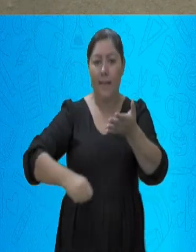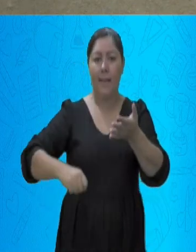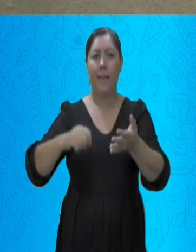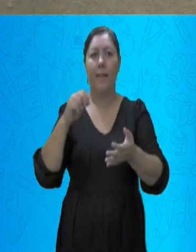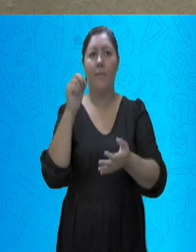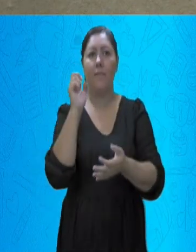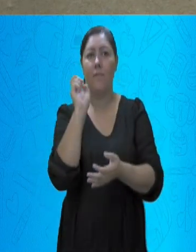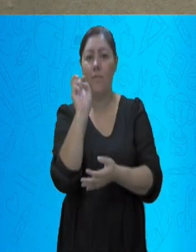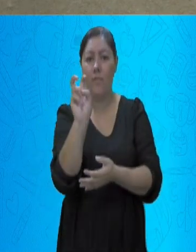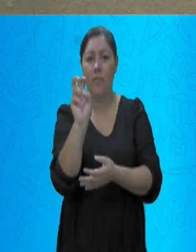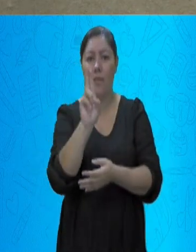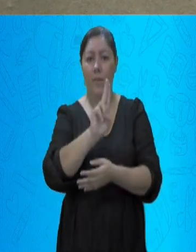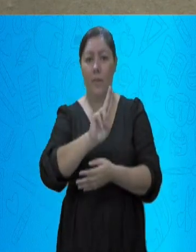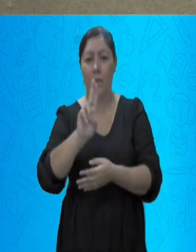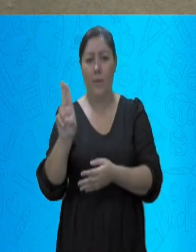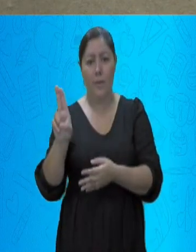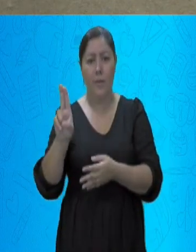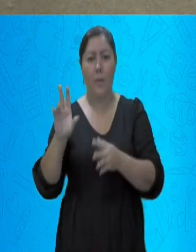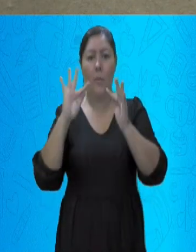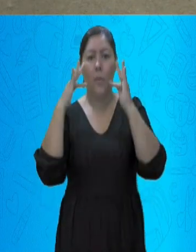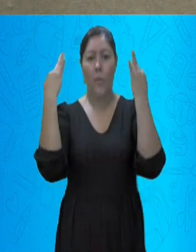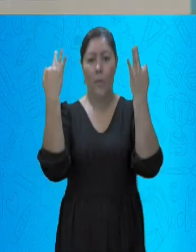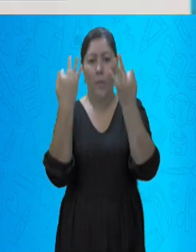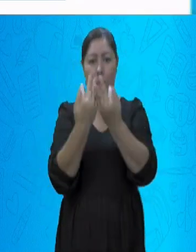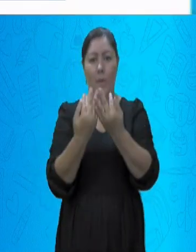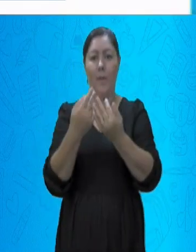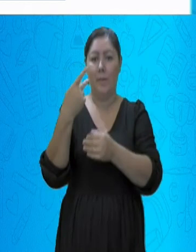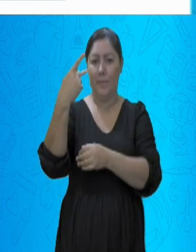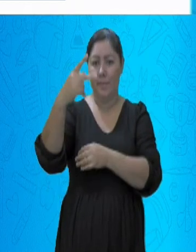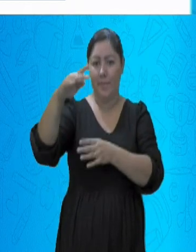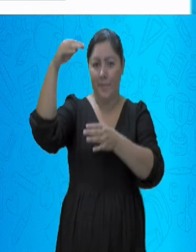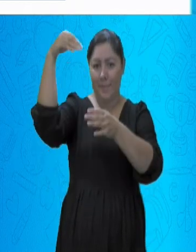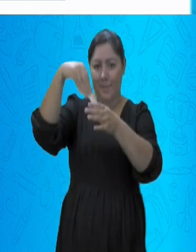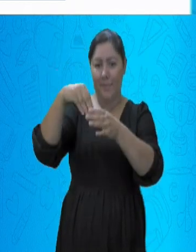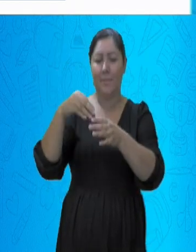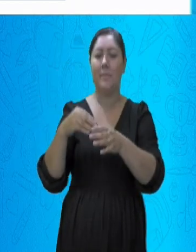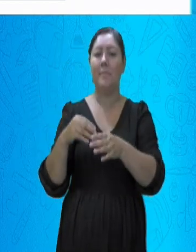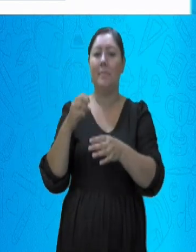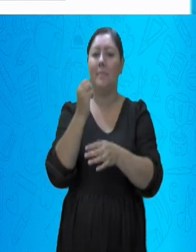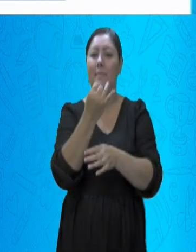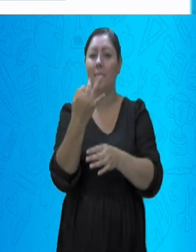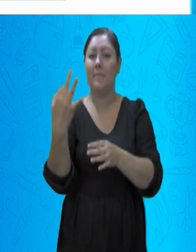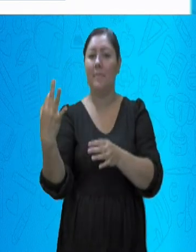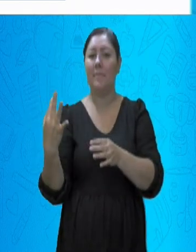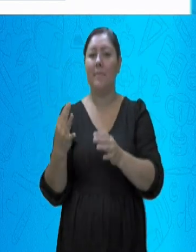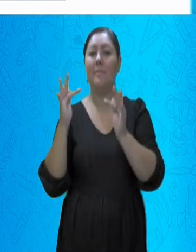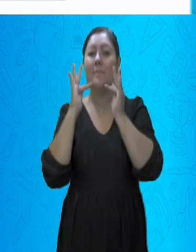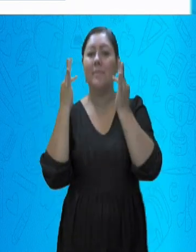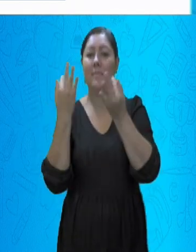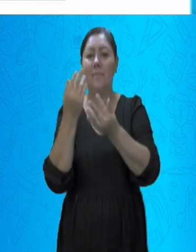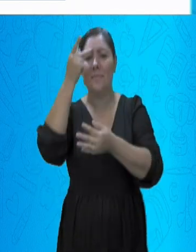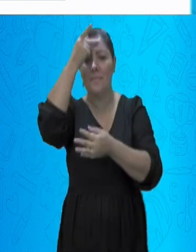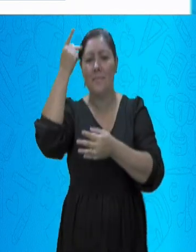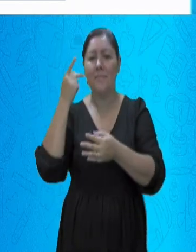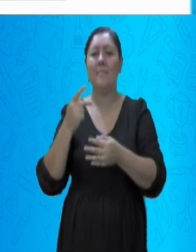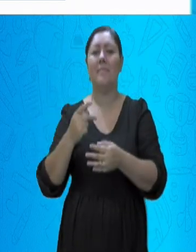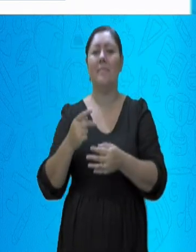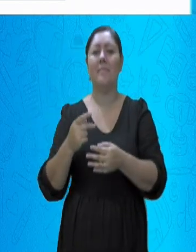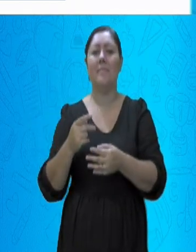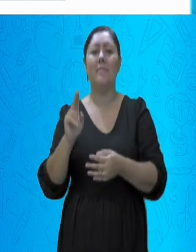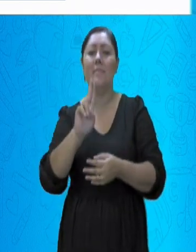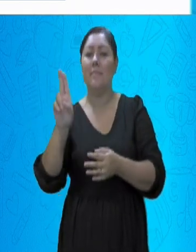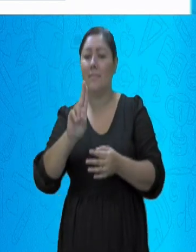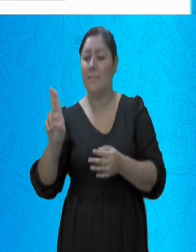próprios que tenham em sua família. Professora, o que é nome próprio? Simples, muito tranquilo. O nome das pessoas da sua